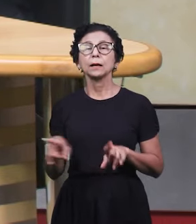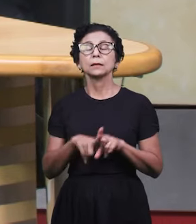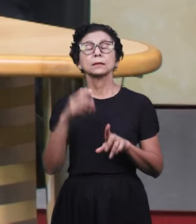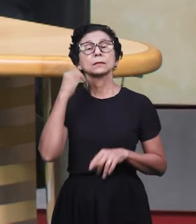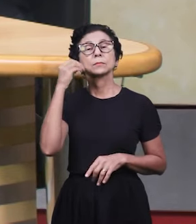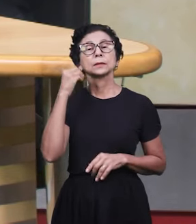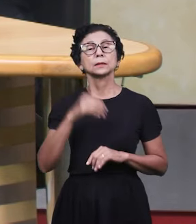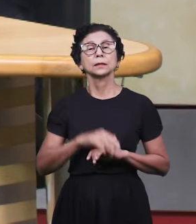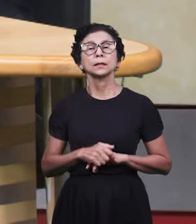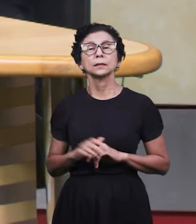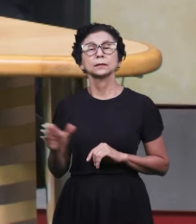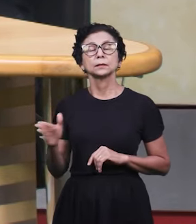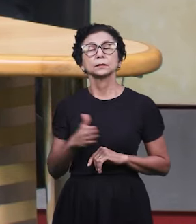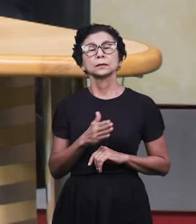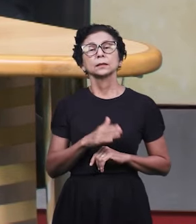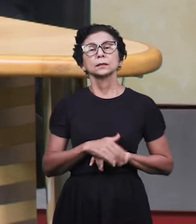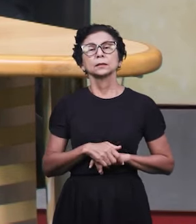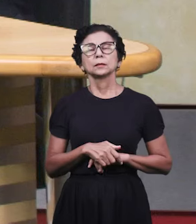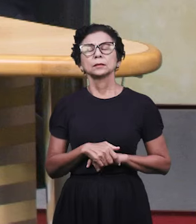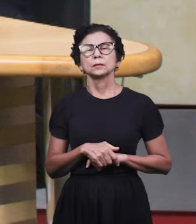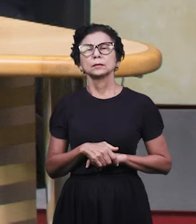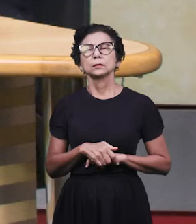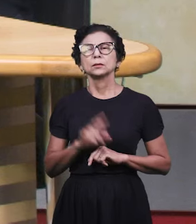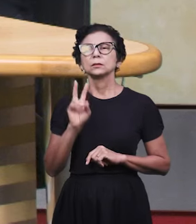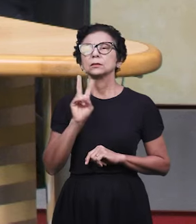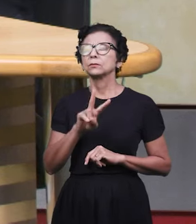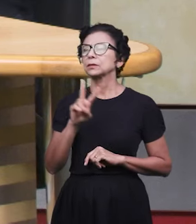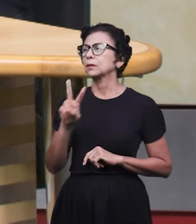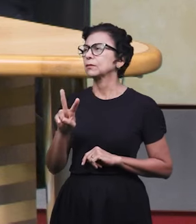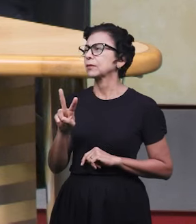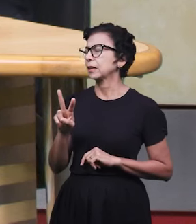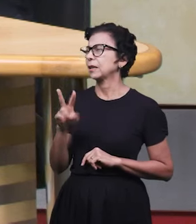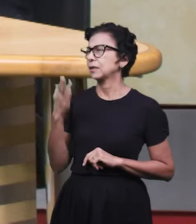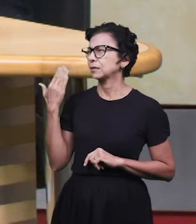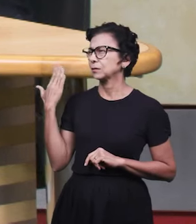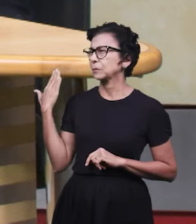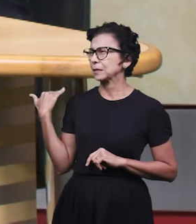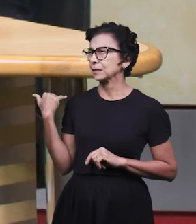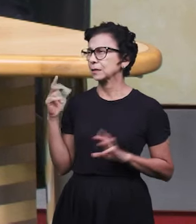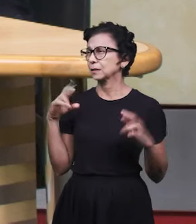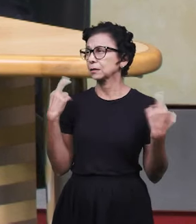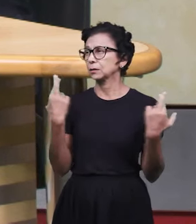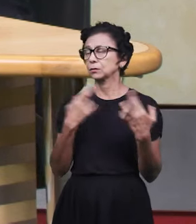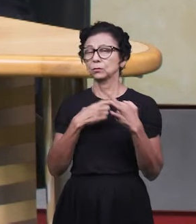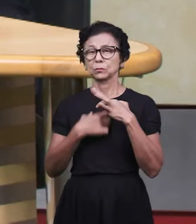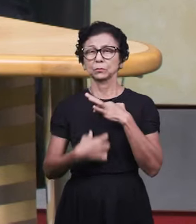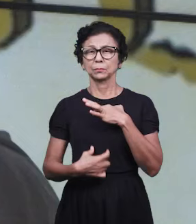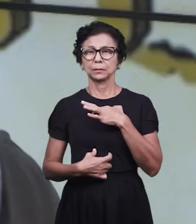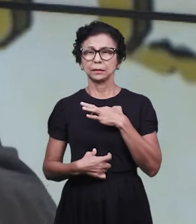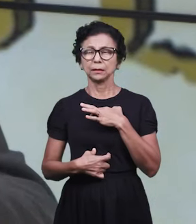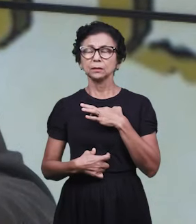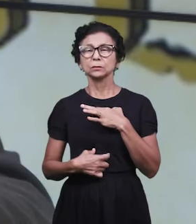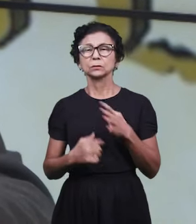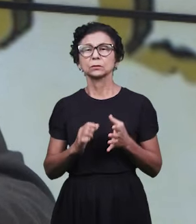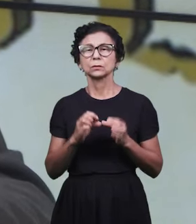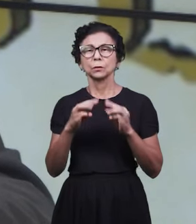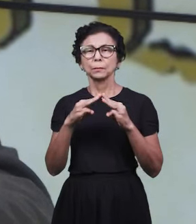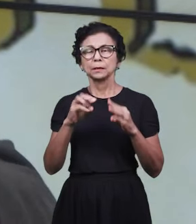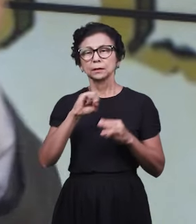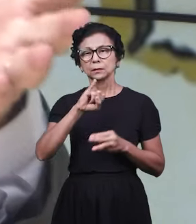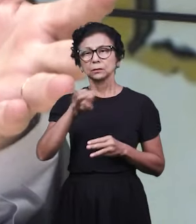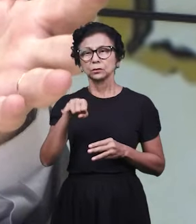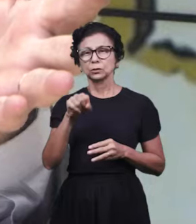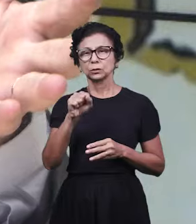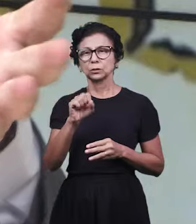Jaburuna, eu era de Vitória e vim assistir aqui, não sei se você está lembrado disso, nós estávamos no culto, na reunião de obreiros, e o senhor deu uma visão